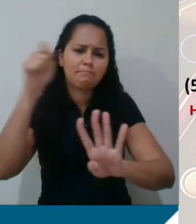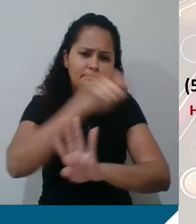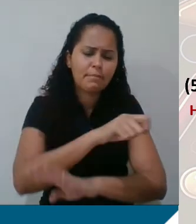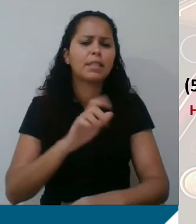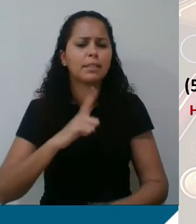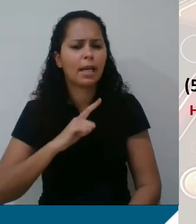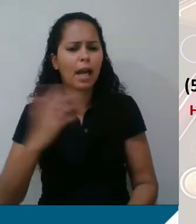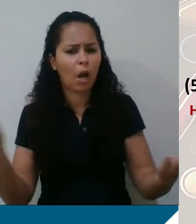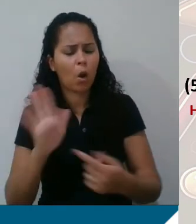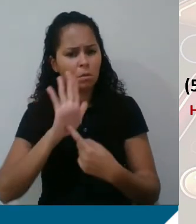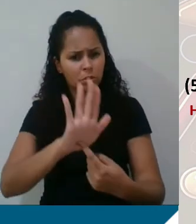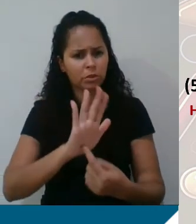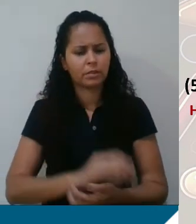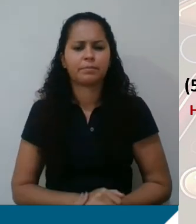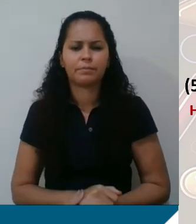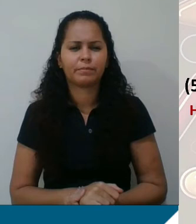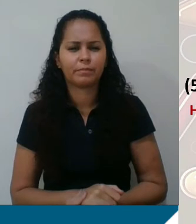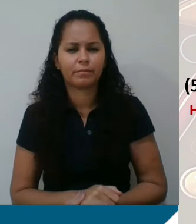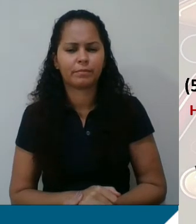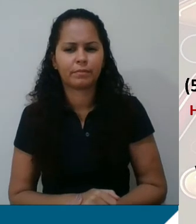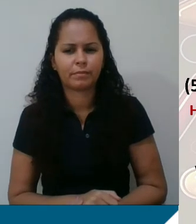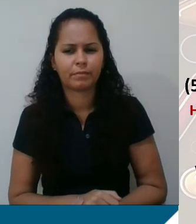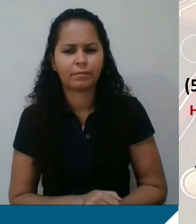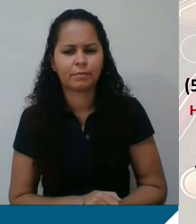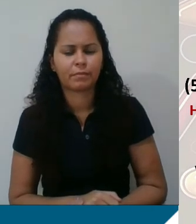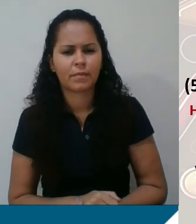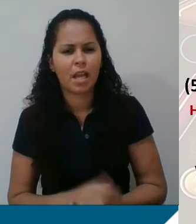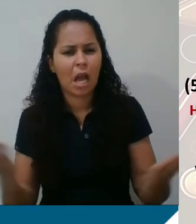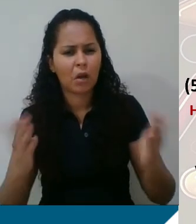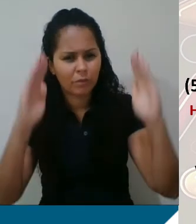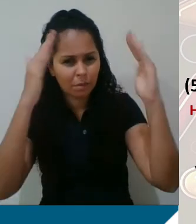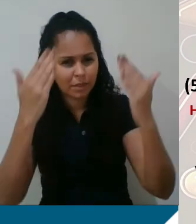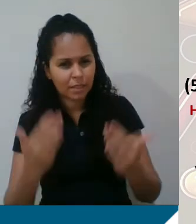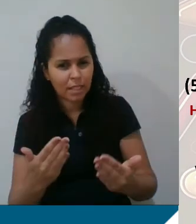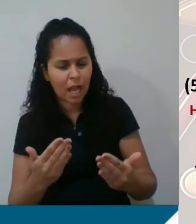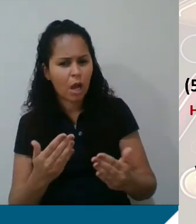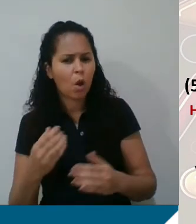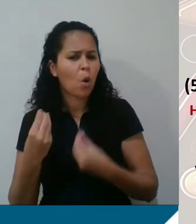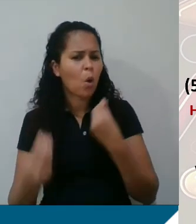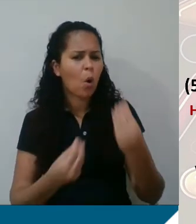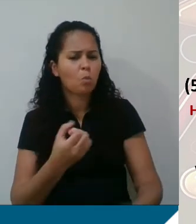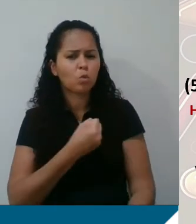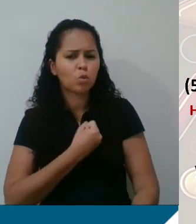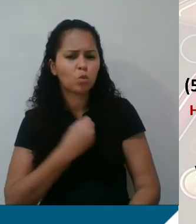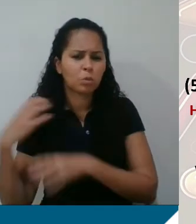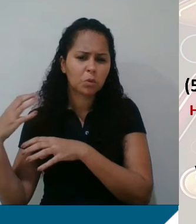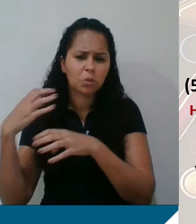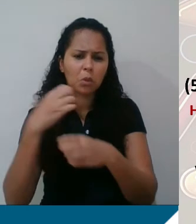está aí a tabelinha para vocês. Agora, eu queria que você analisasse comigo o seguinte. Bem, Qual foi o valor